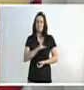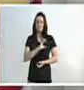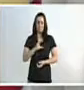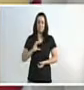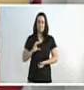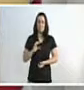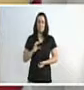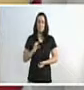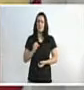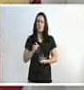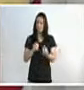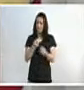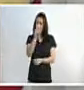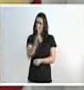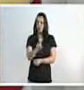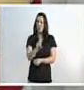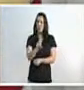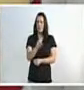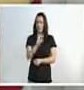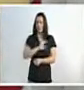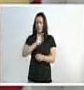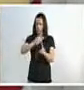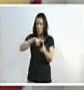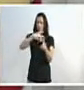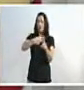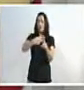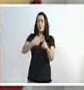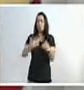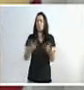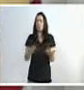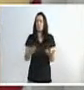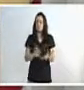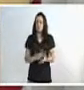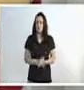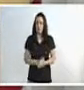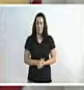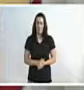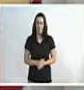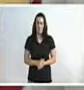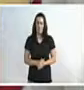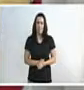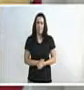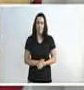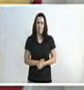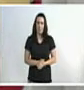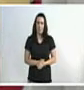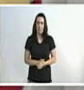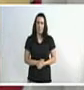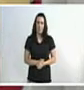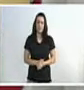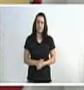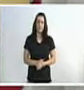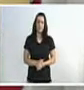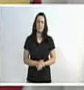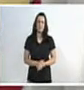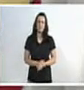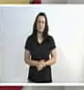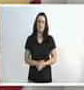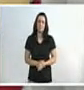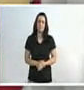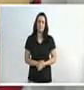que lhe dá direito a um aumento significativo no seu salário, digamos assim? Qual é?